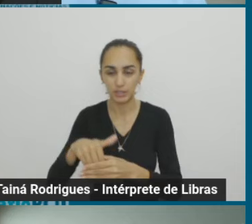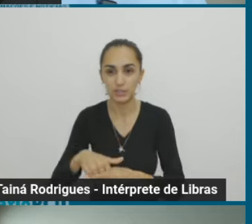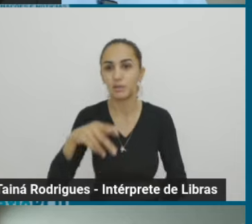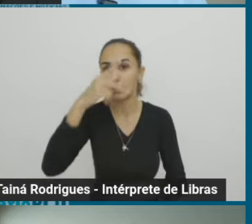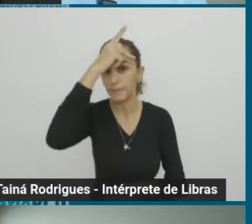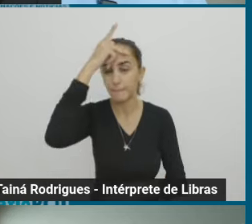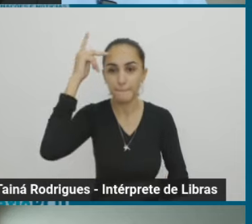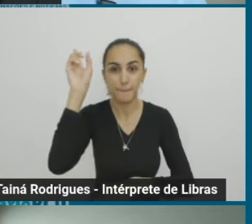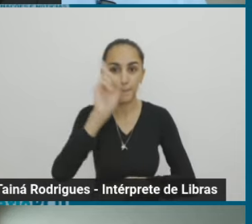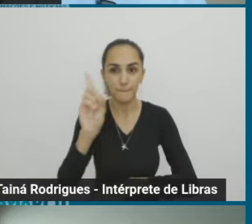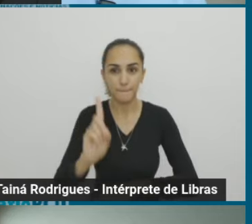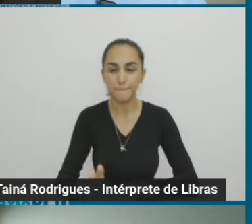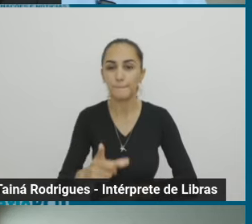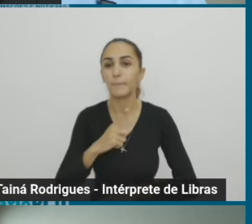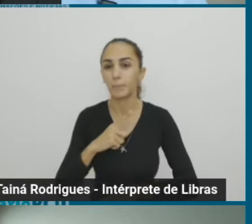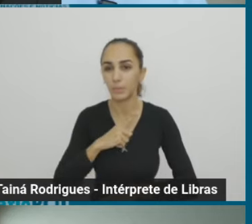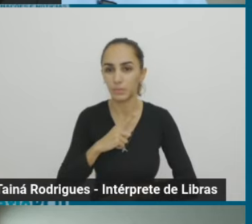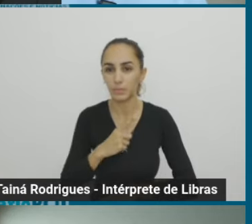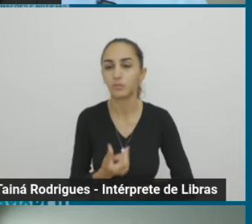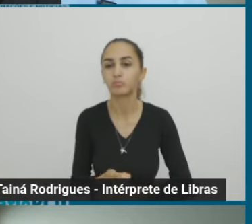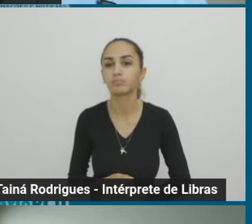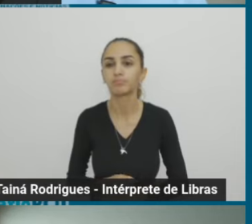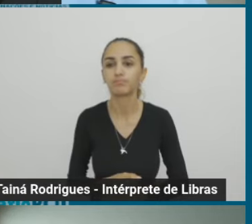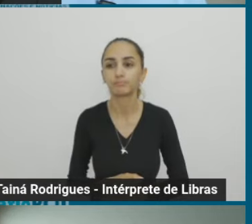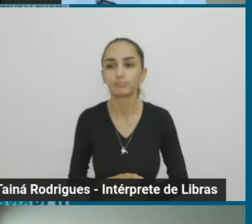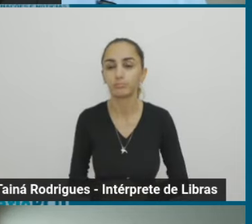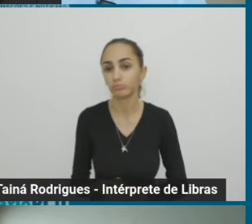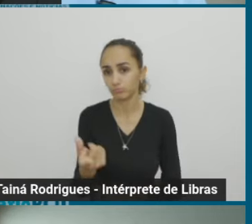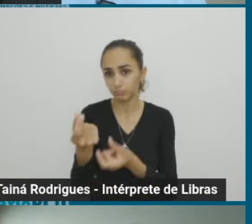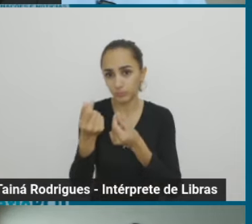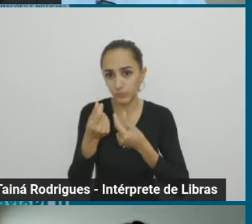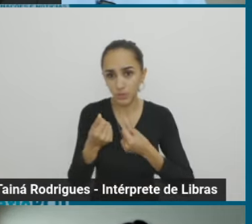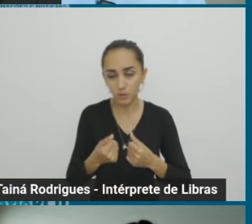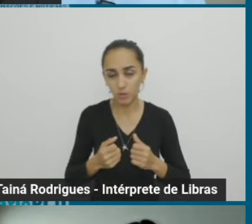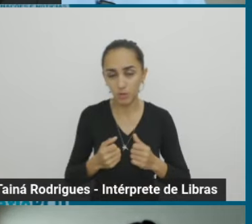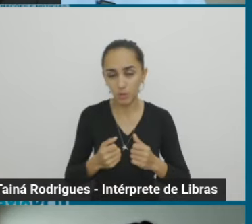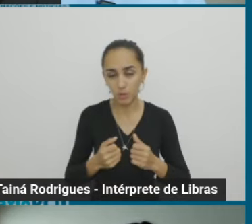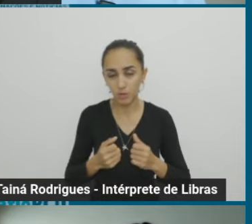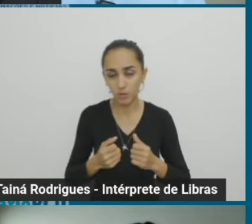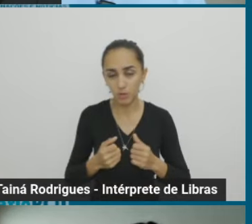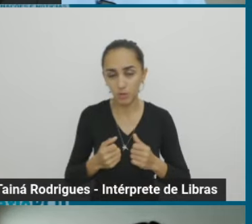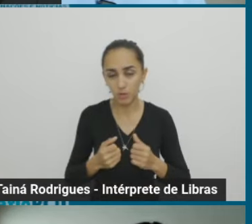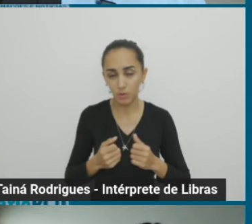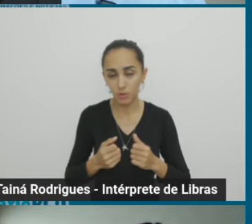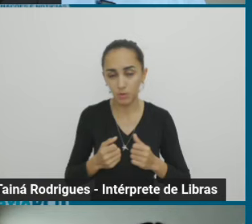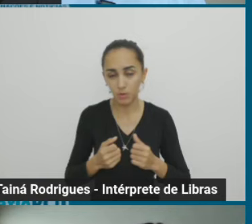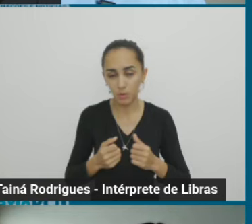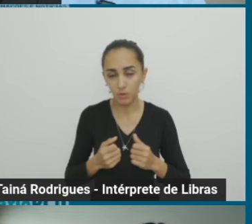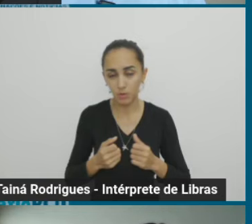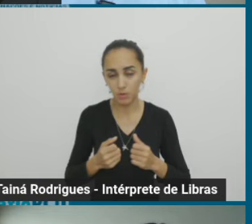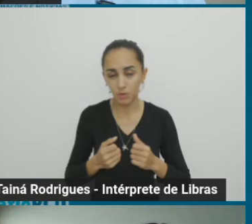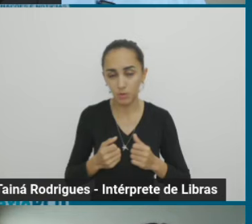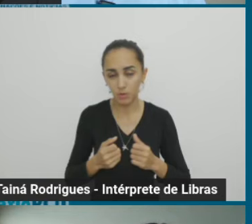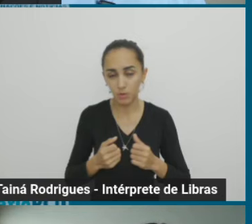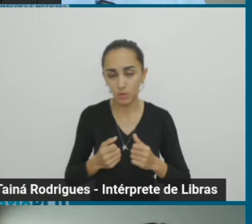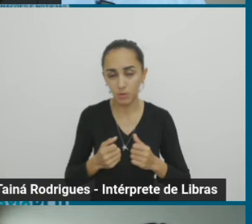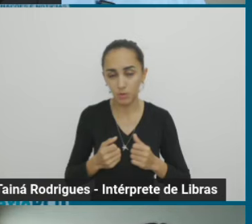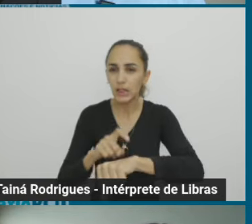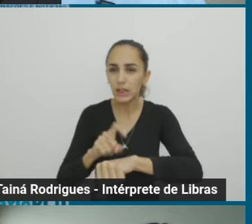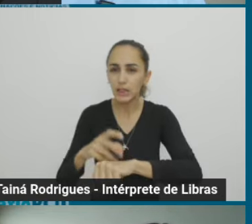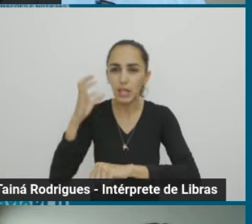deficiência têm recebido dos seus partidos recursos para as suas campanhas eleitorais? Têm recebido tempo de rádio e